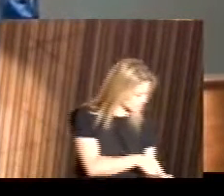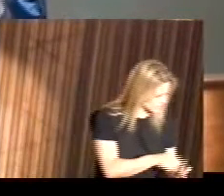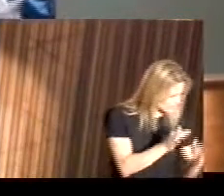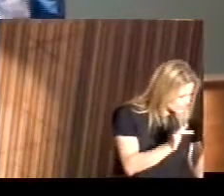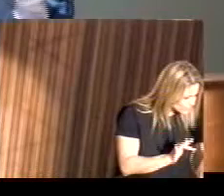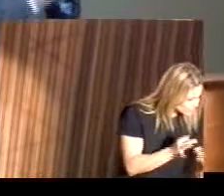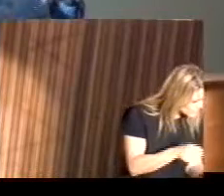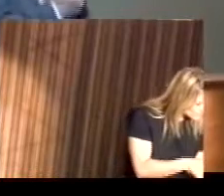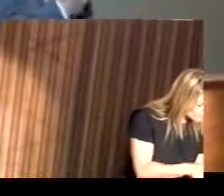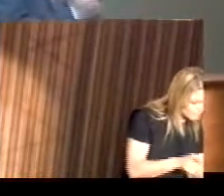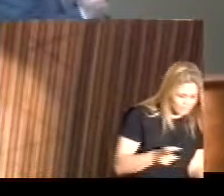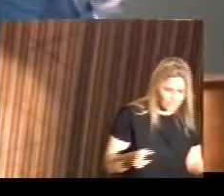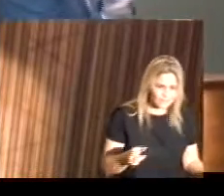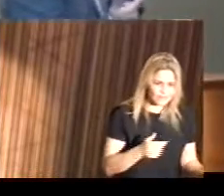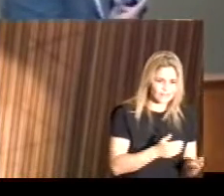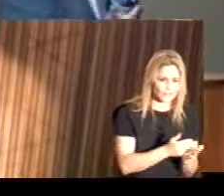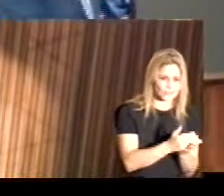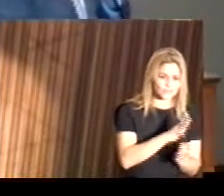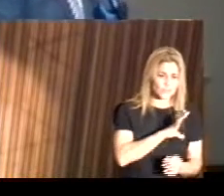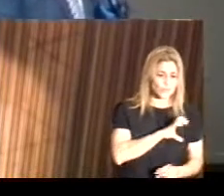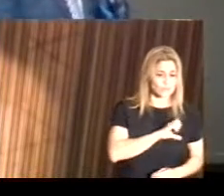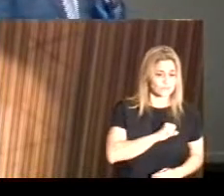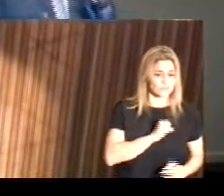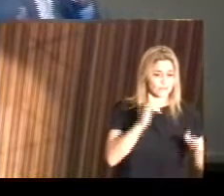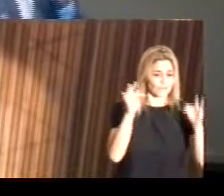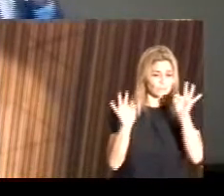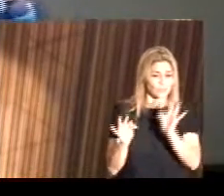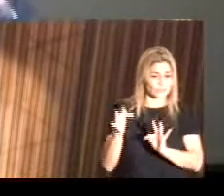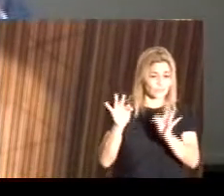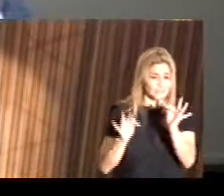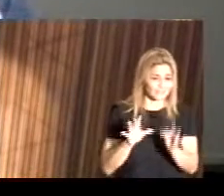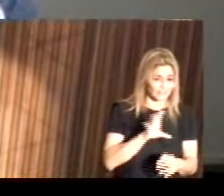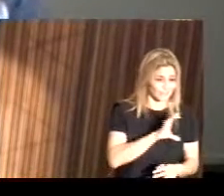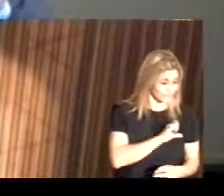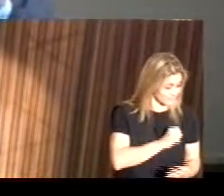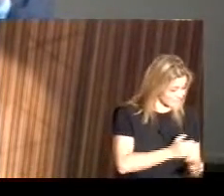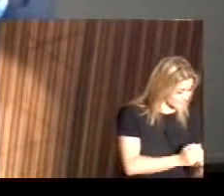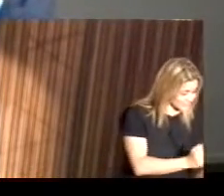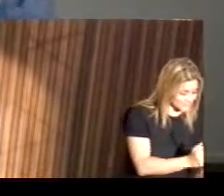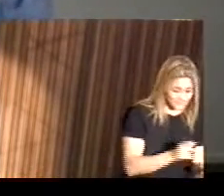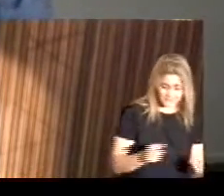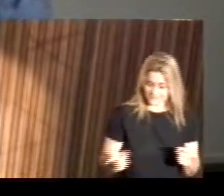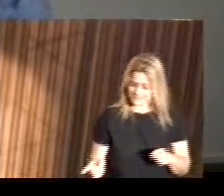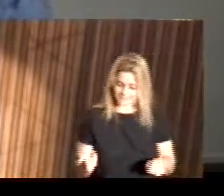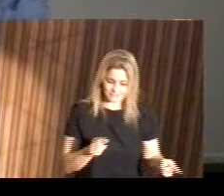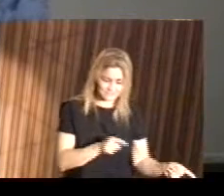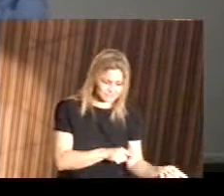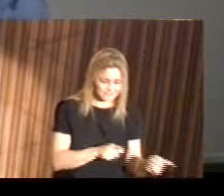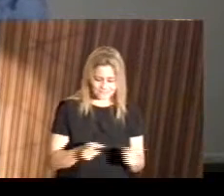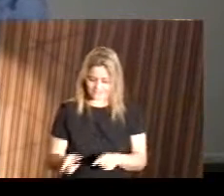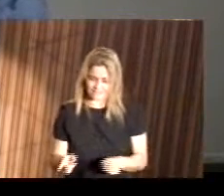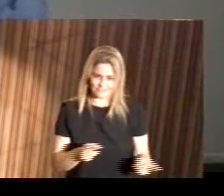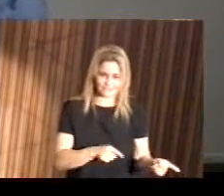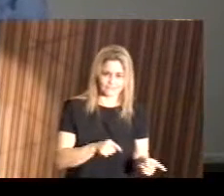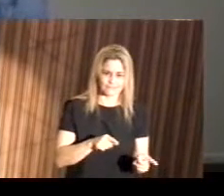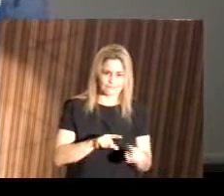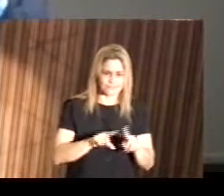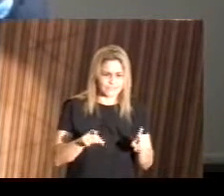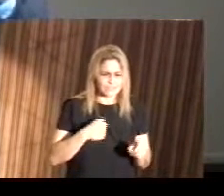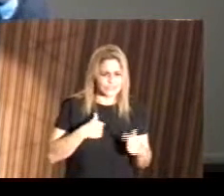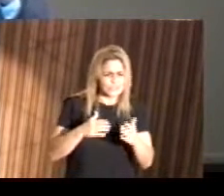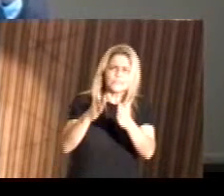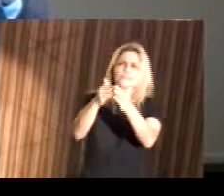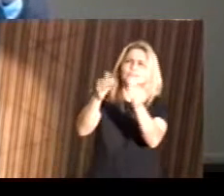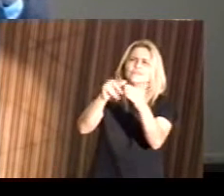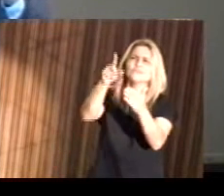toda ideologia humana, ela tem que passar pelo filtro da palavra de Deus, e não a